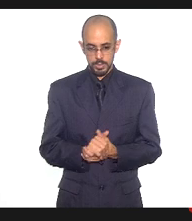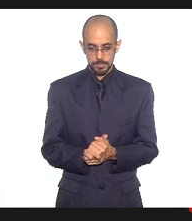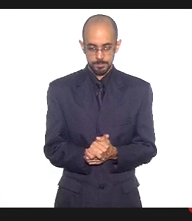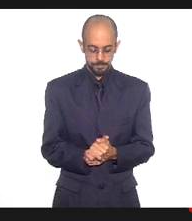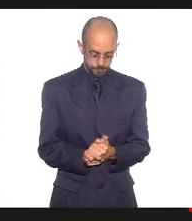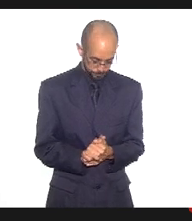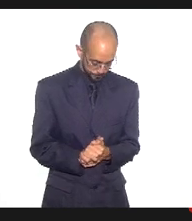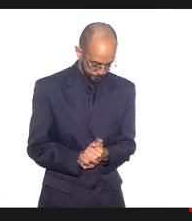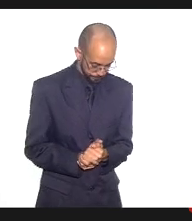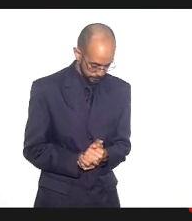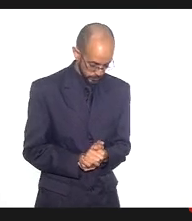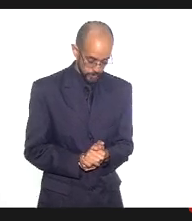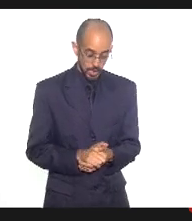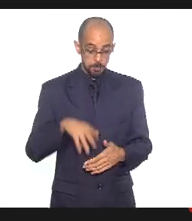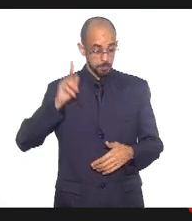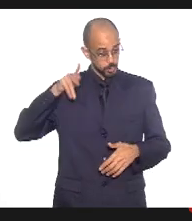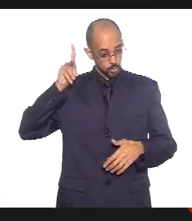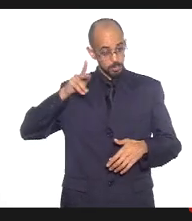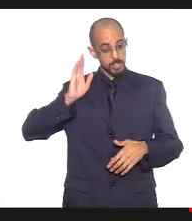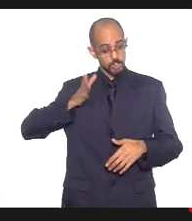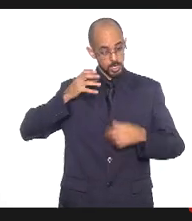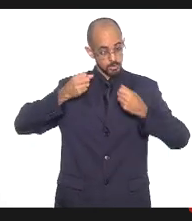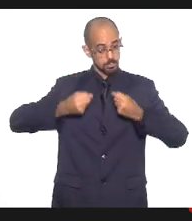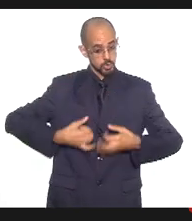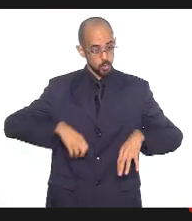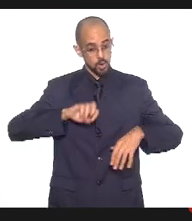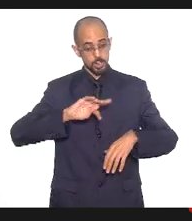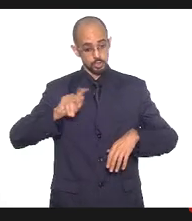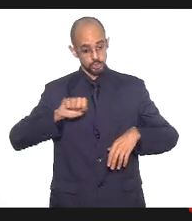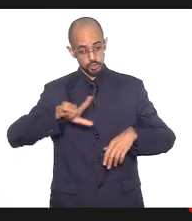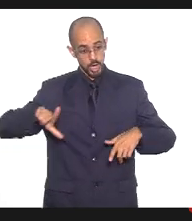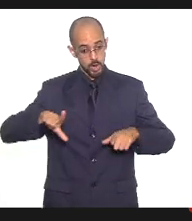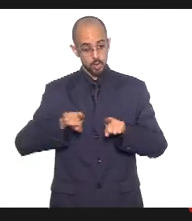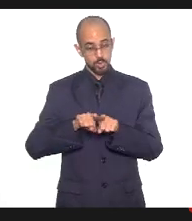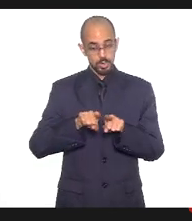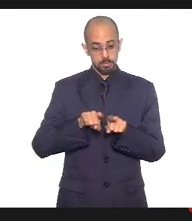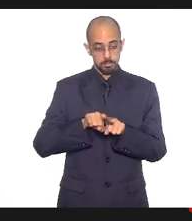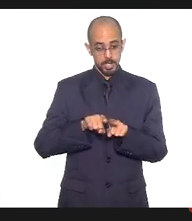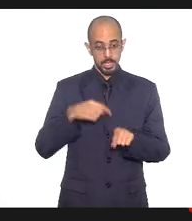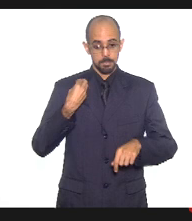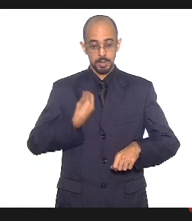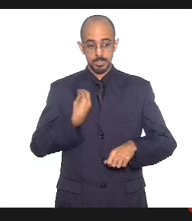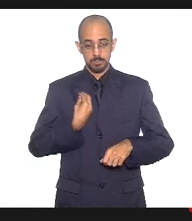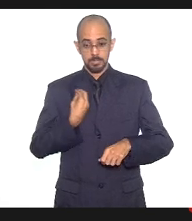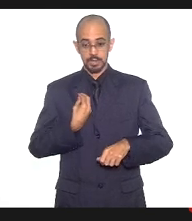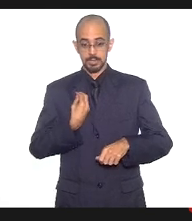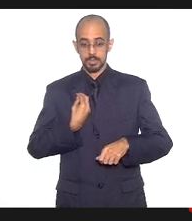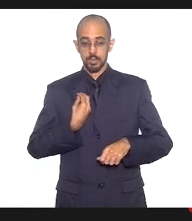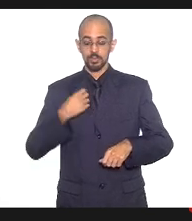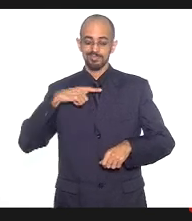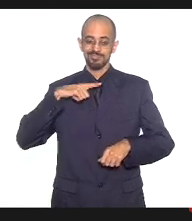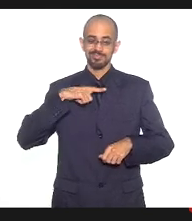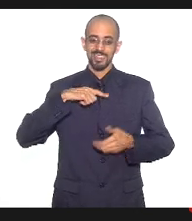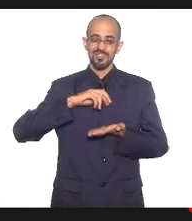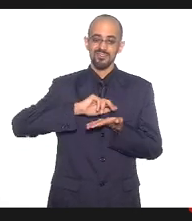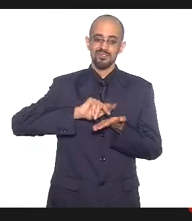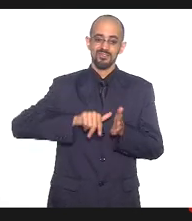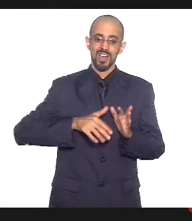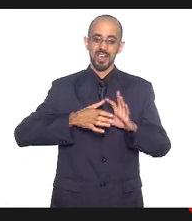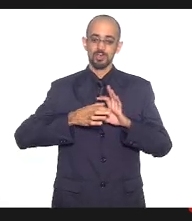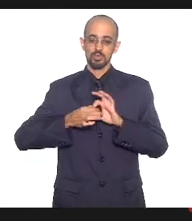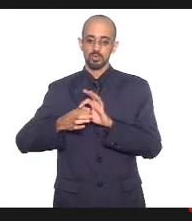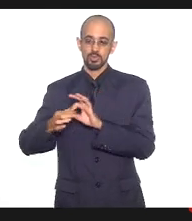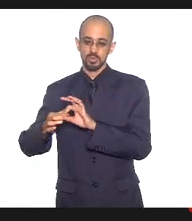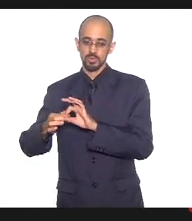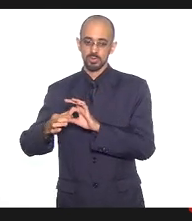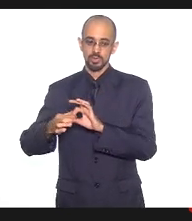pela Petrobras, bem como pela Shell, a participação em royalties leva em conta uma série de fatores, tais como a cotação do Brent,